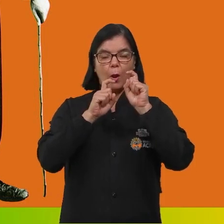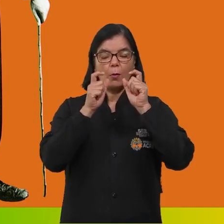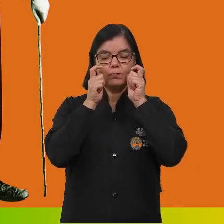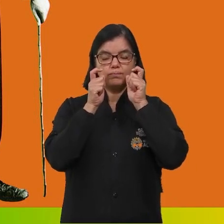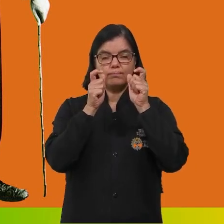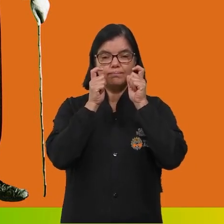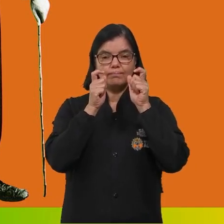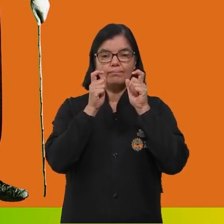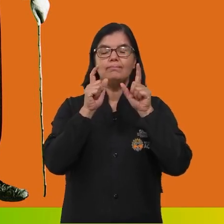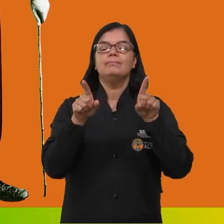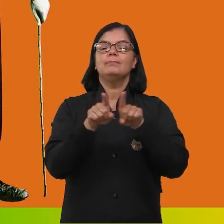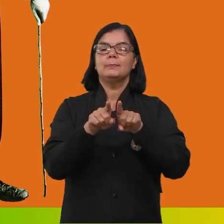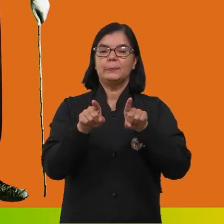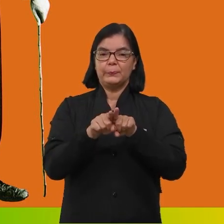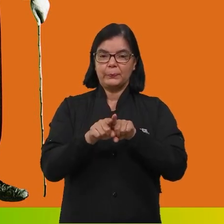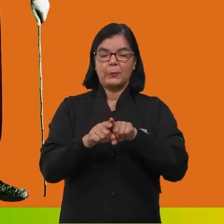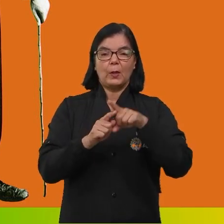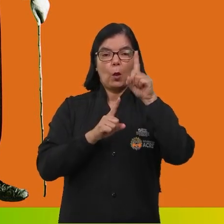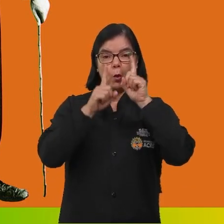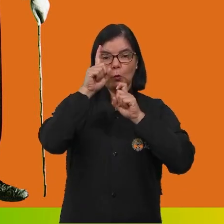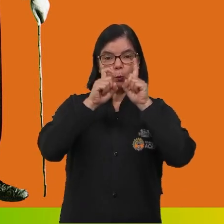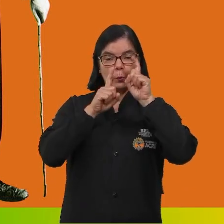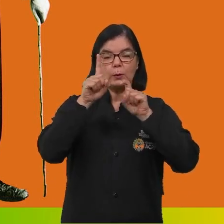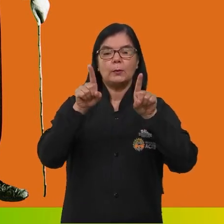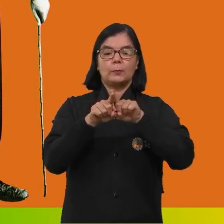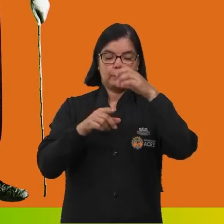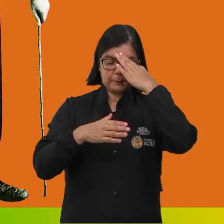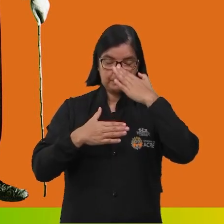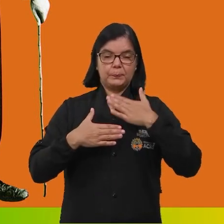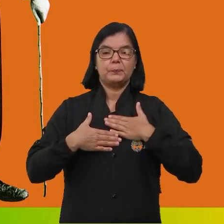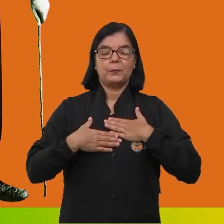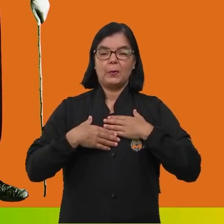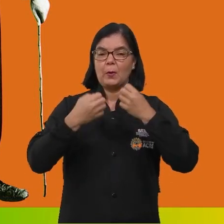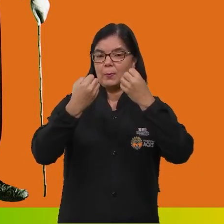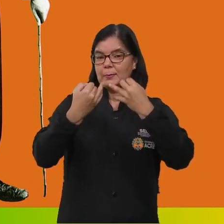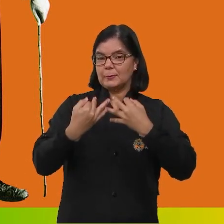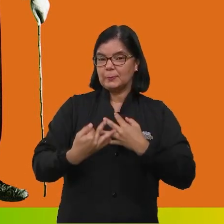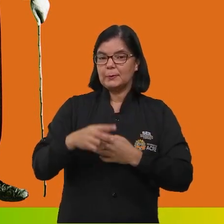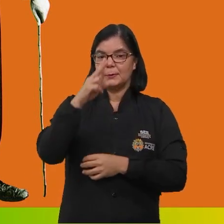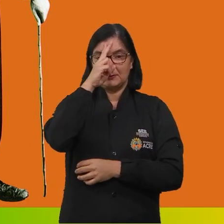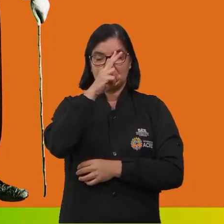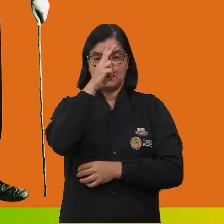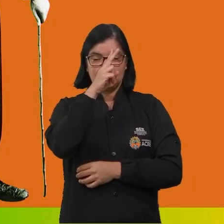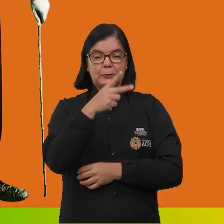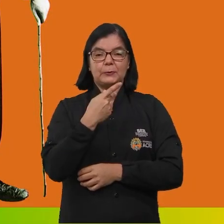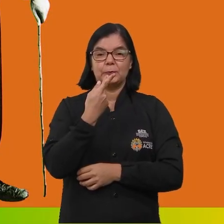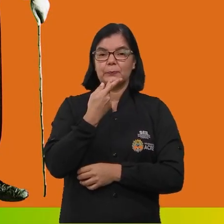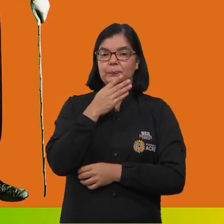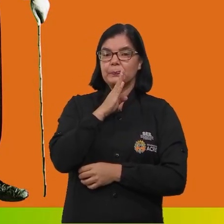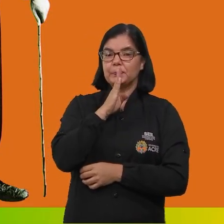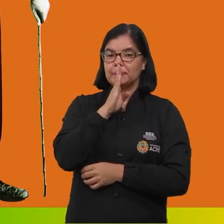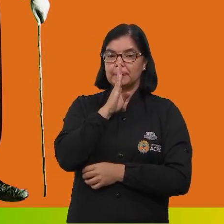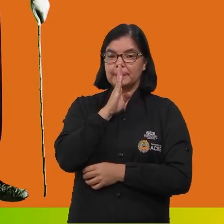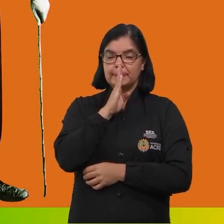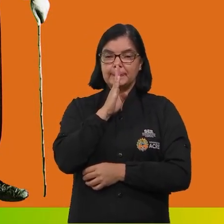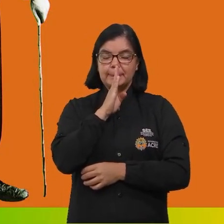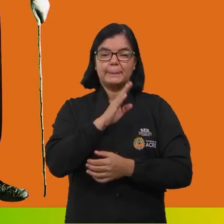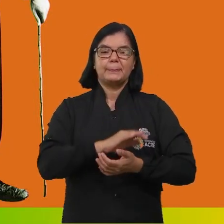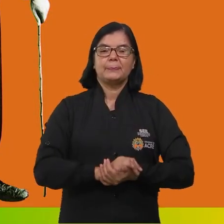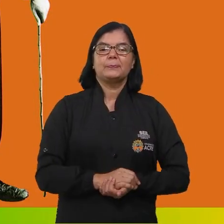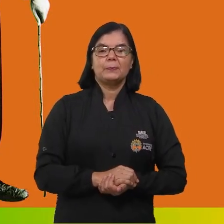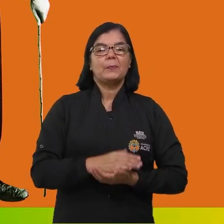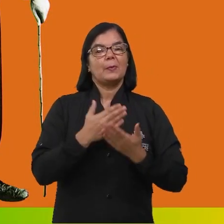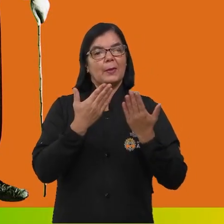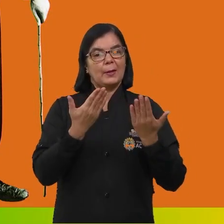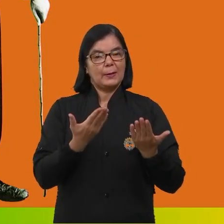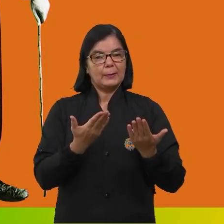latente aqui, tanto facial como corporal, para contar a sua história sem absolutamente nenhuma palavra.